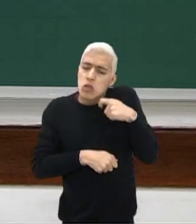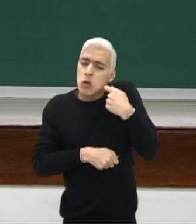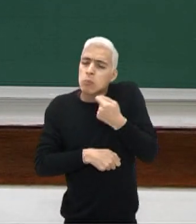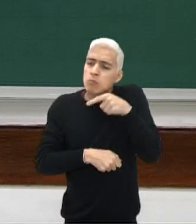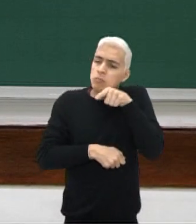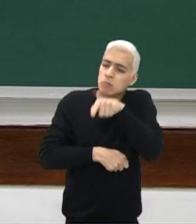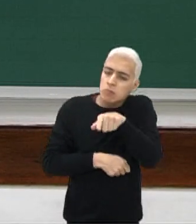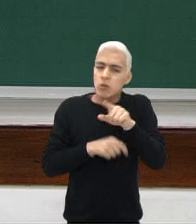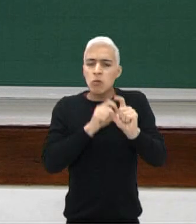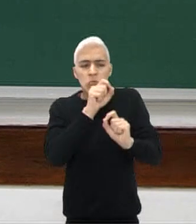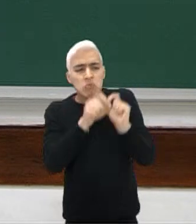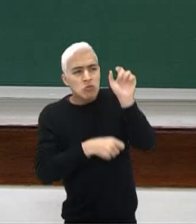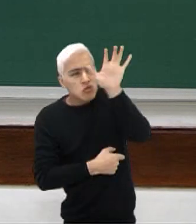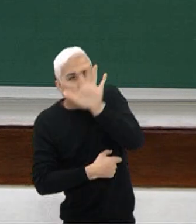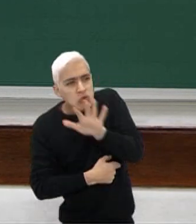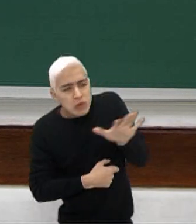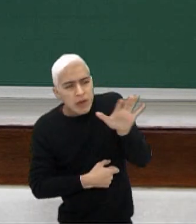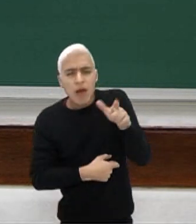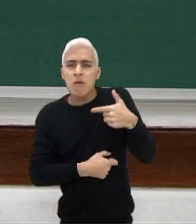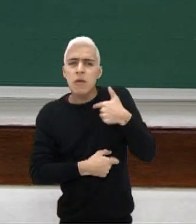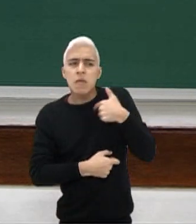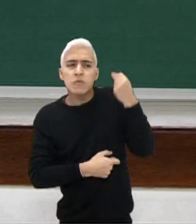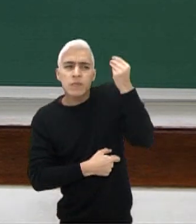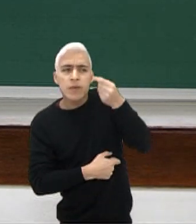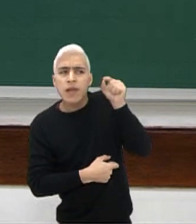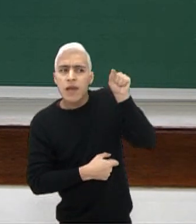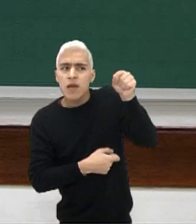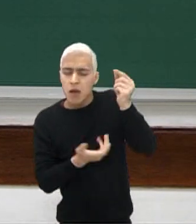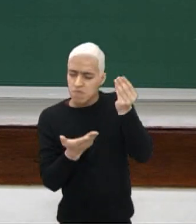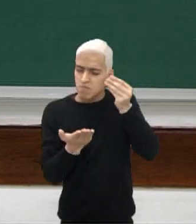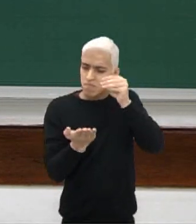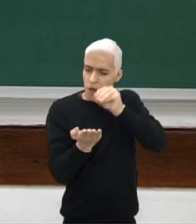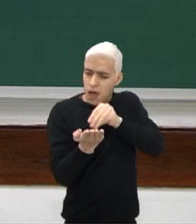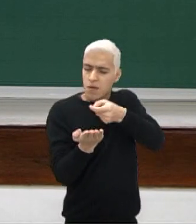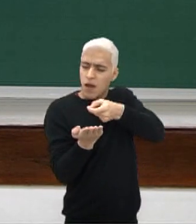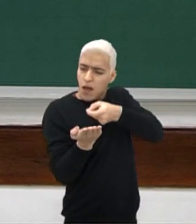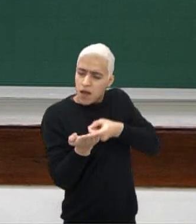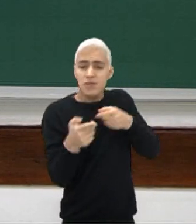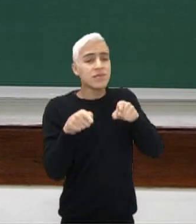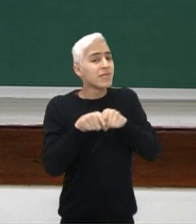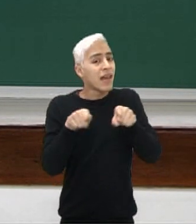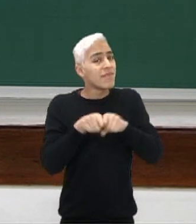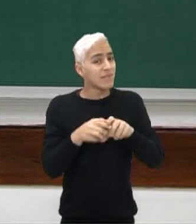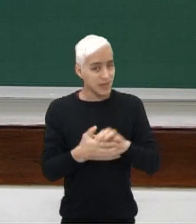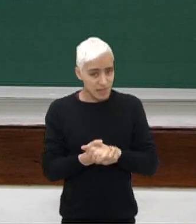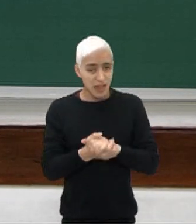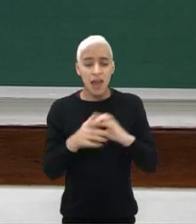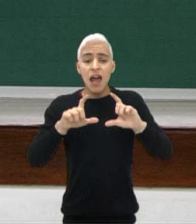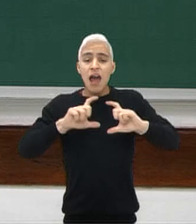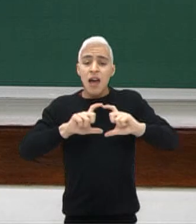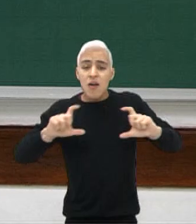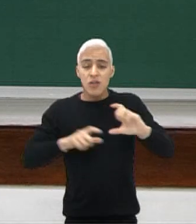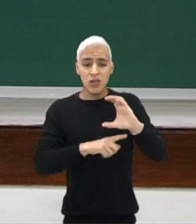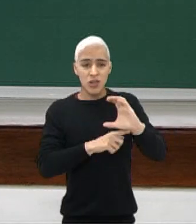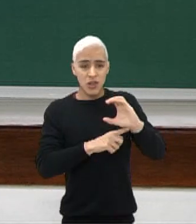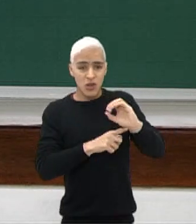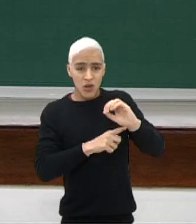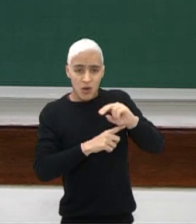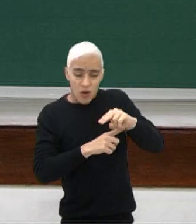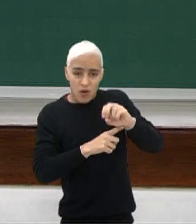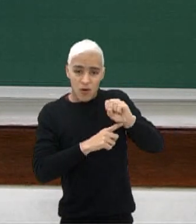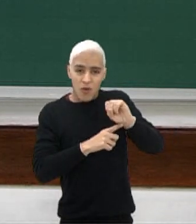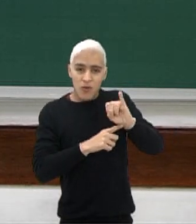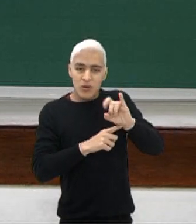pessoa tirou de proveito daquela experiência que ela fez, ela vai colocar lá nas considerações finais.